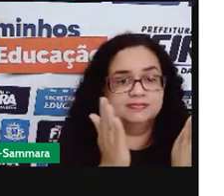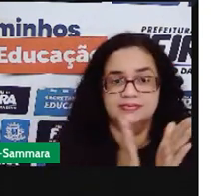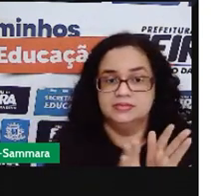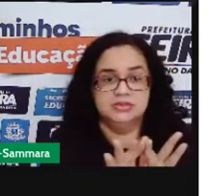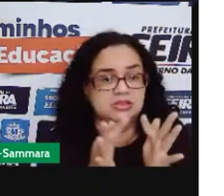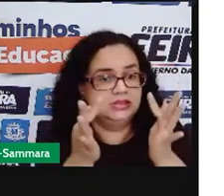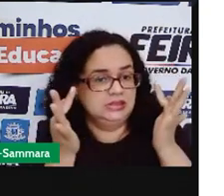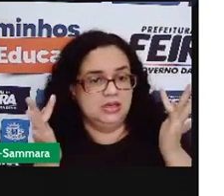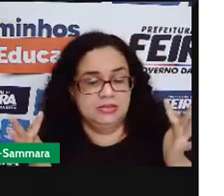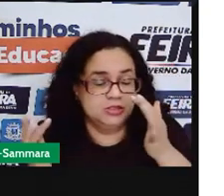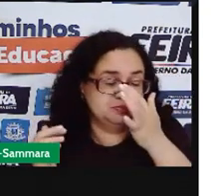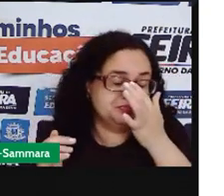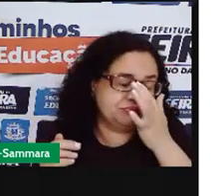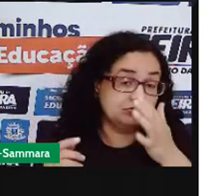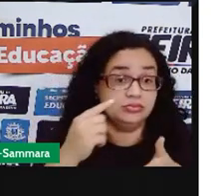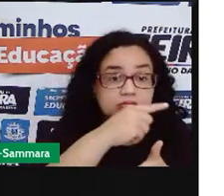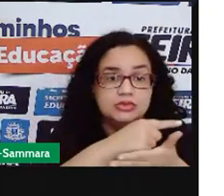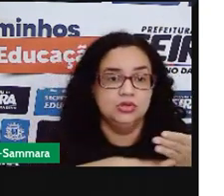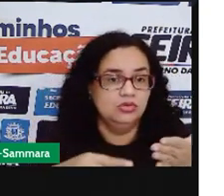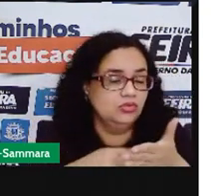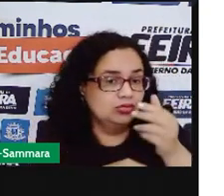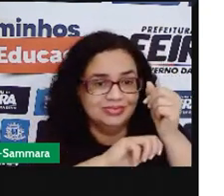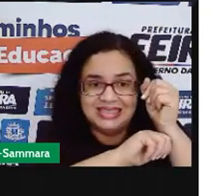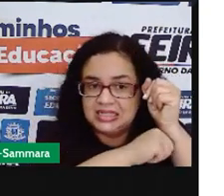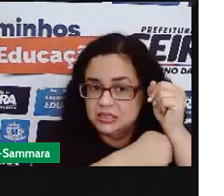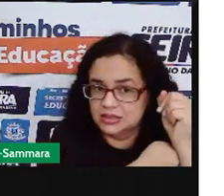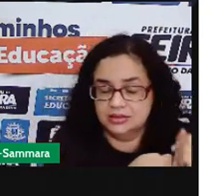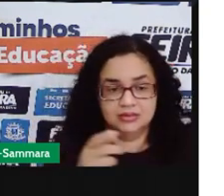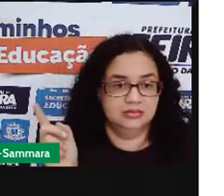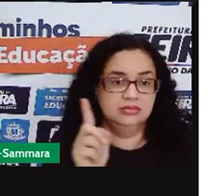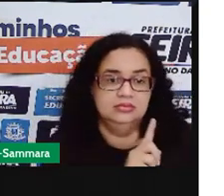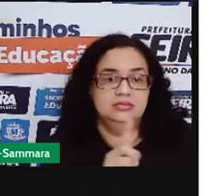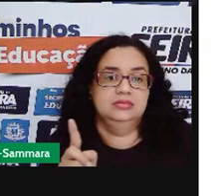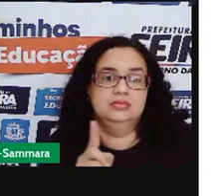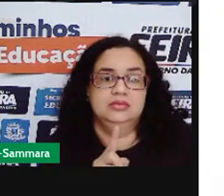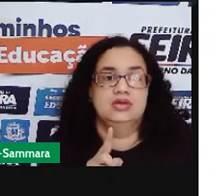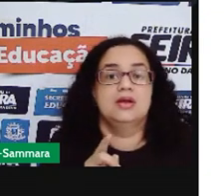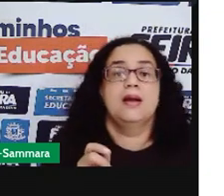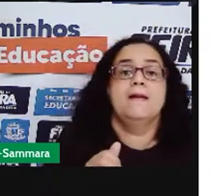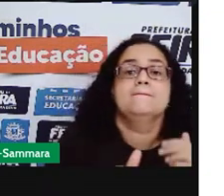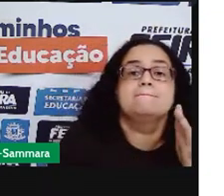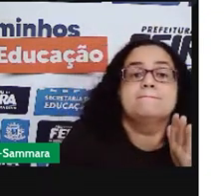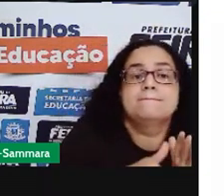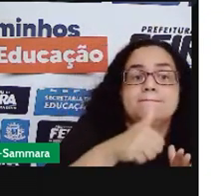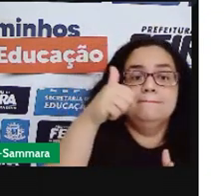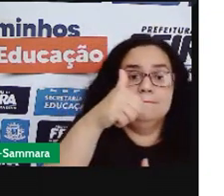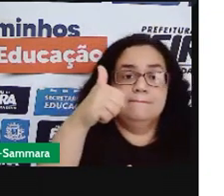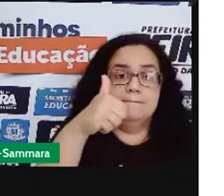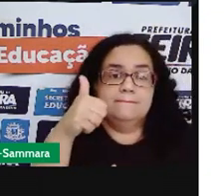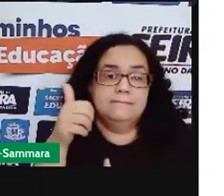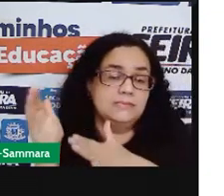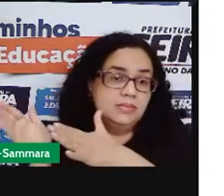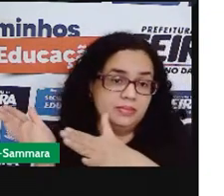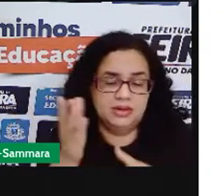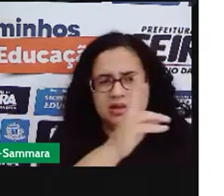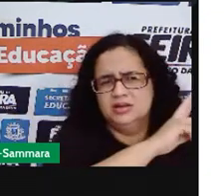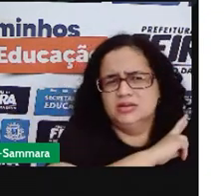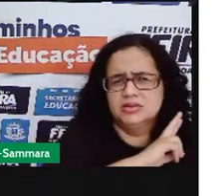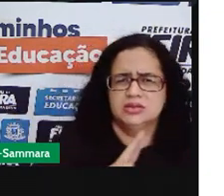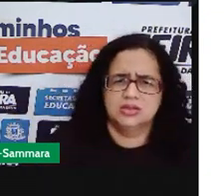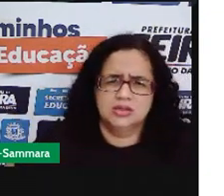O voto não era secreto. E isso foi a marca do período da Primeira República, de